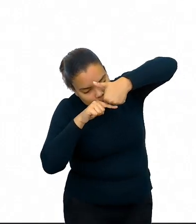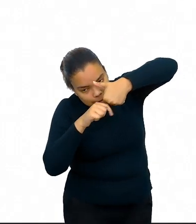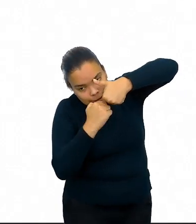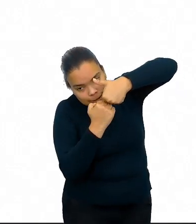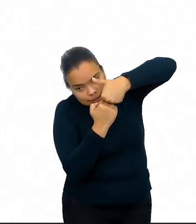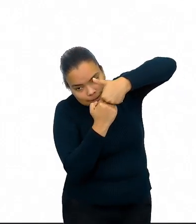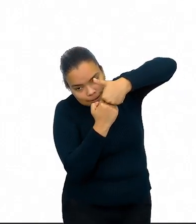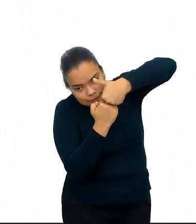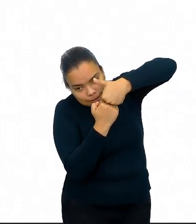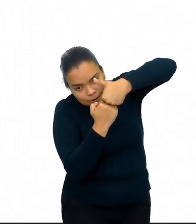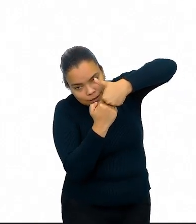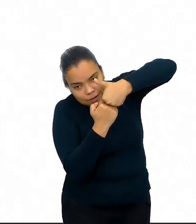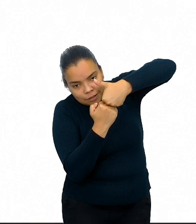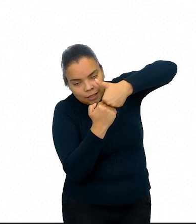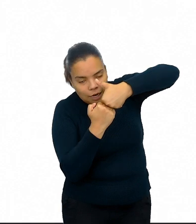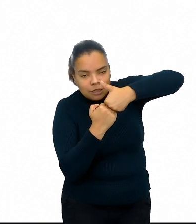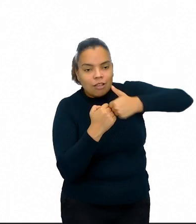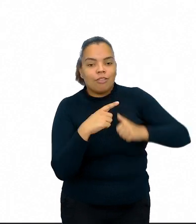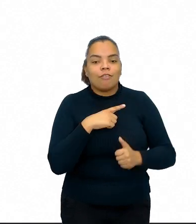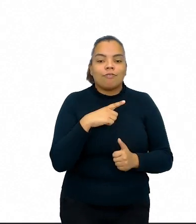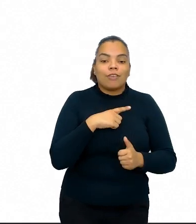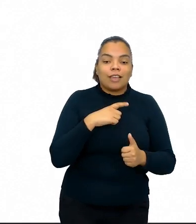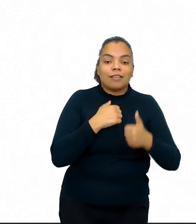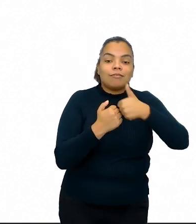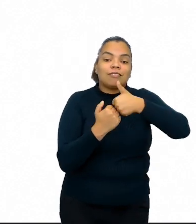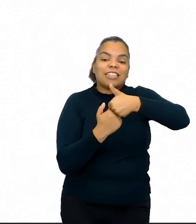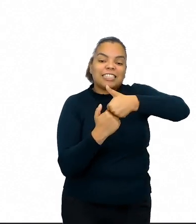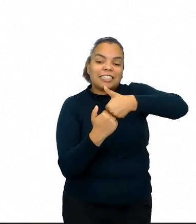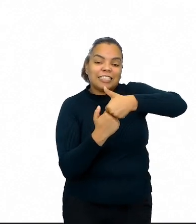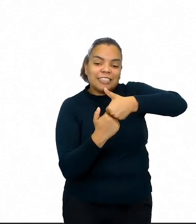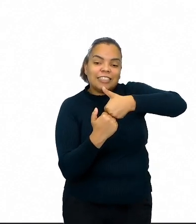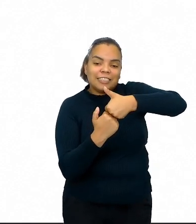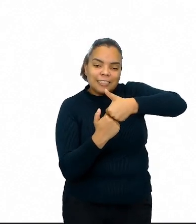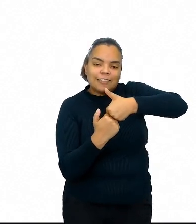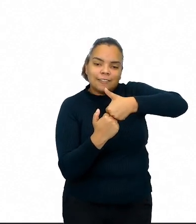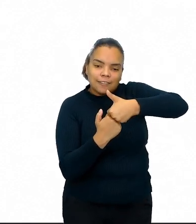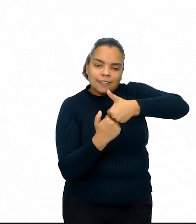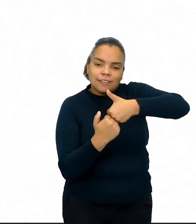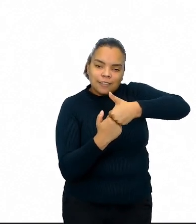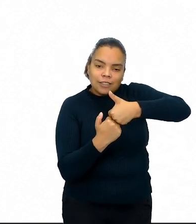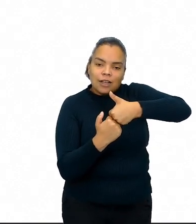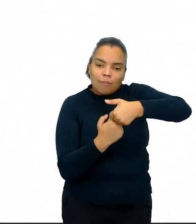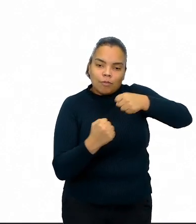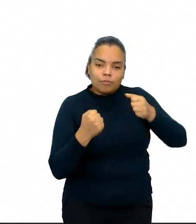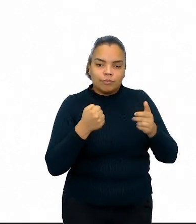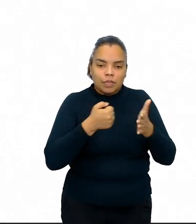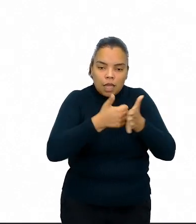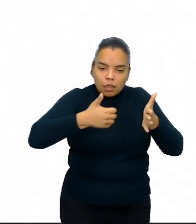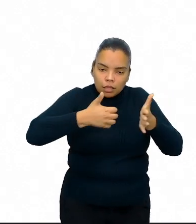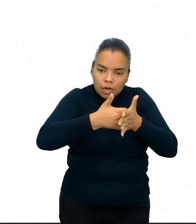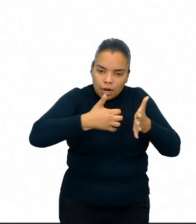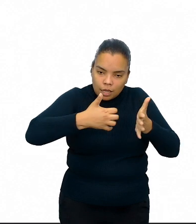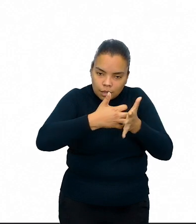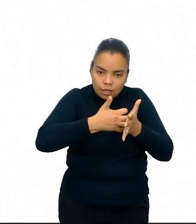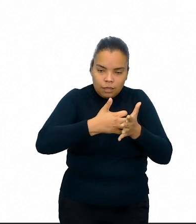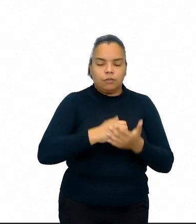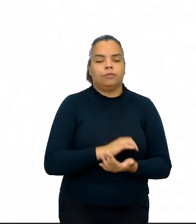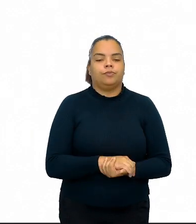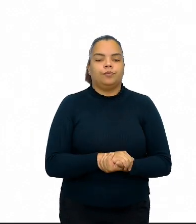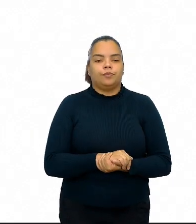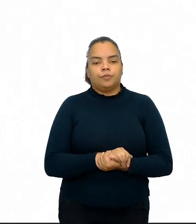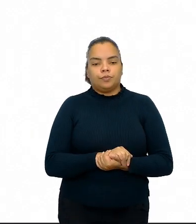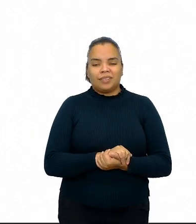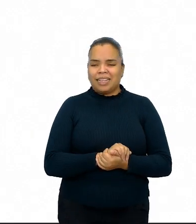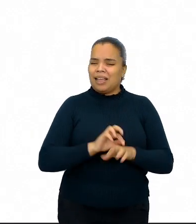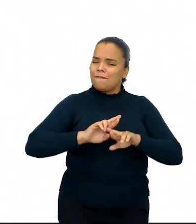e, consequentemente, o desgaste. Bom, eu sei que foram inúmeras as sugestões, né, que nós separamos